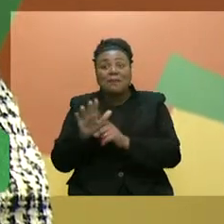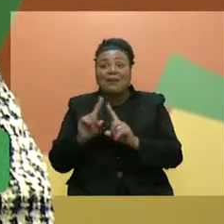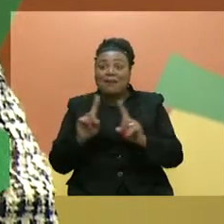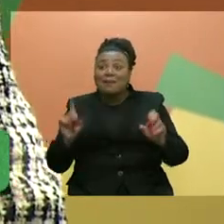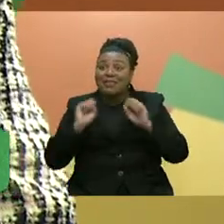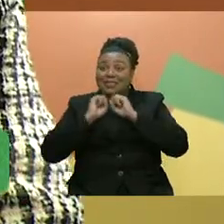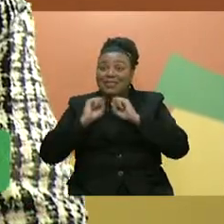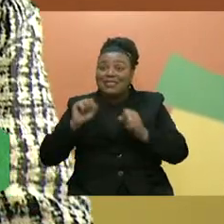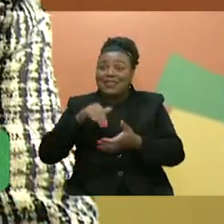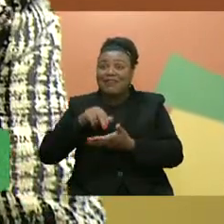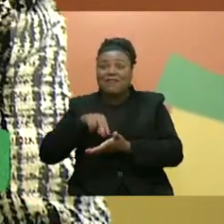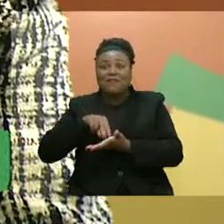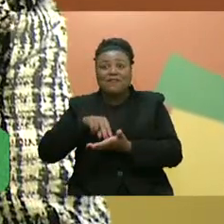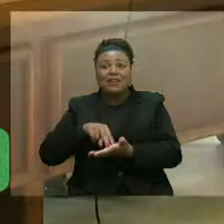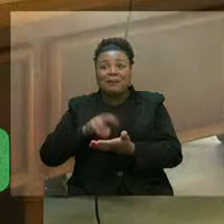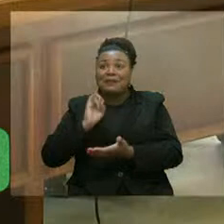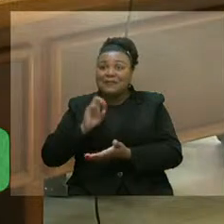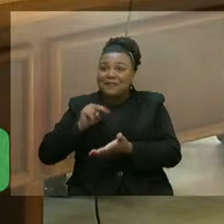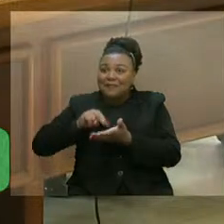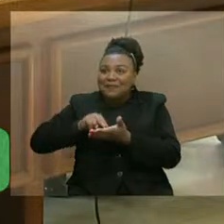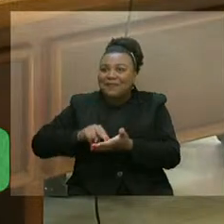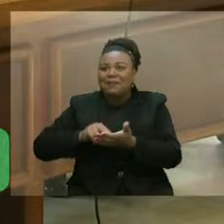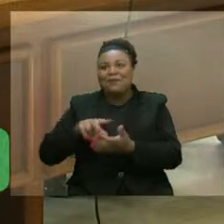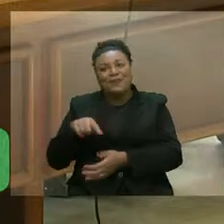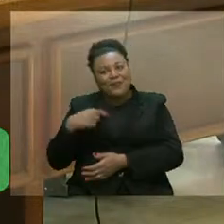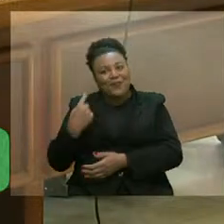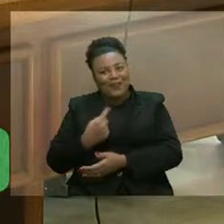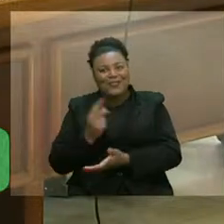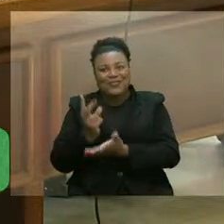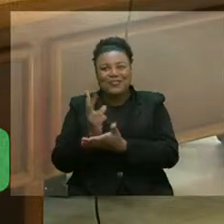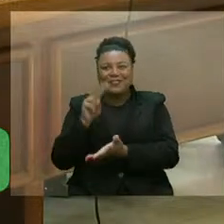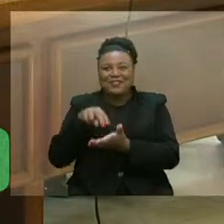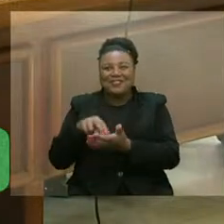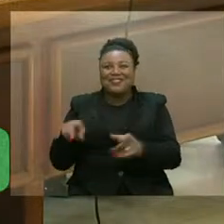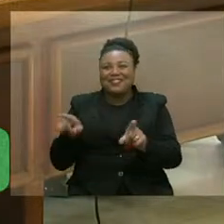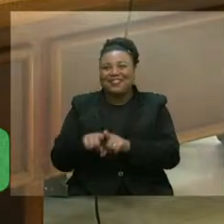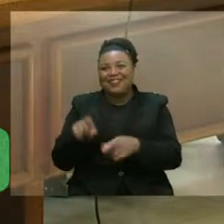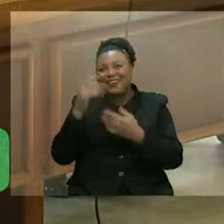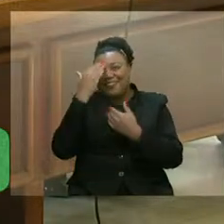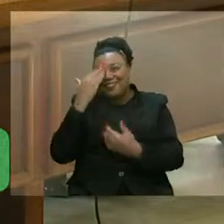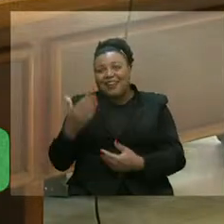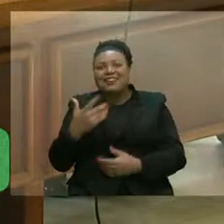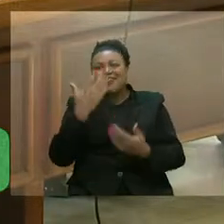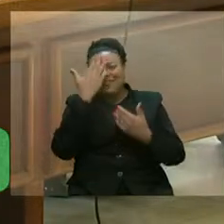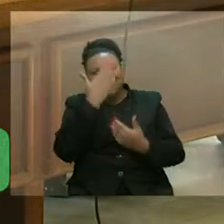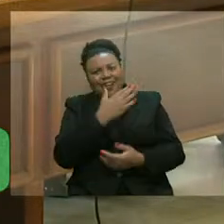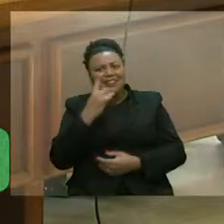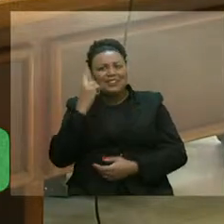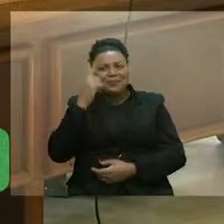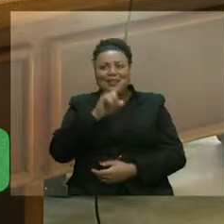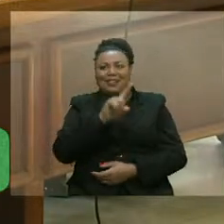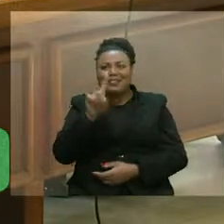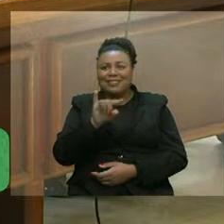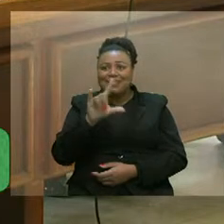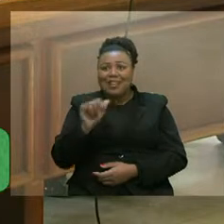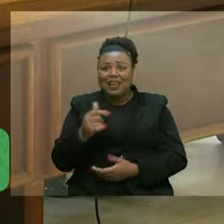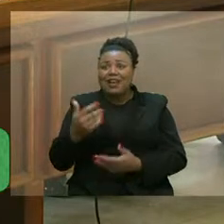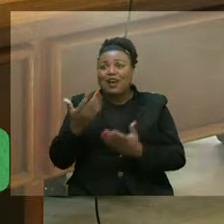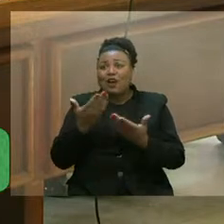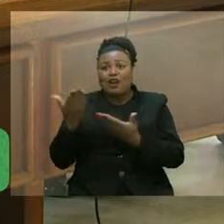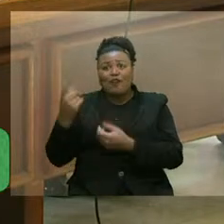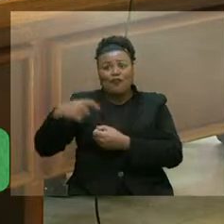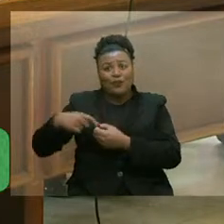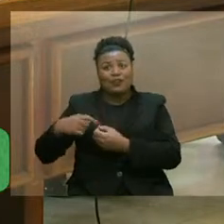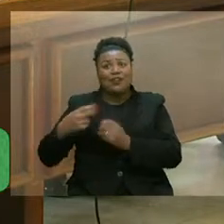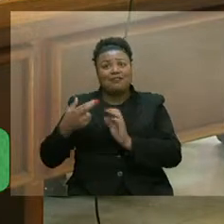está firme. Então, se ela está firme, nós vamos também. Obrigada. Muito obrigado, deputada Zilá. Devolvo o protocolo para